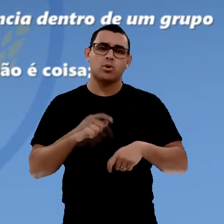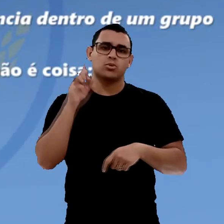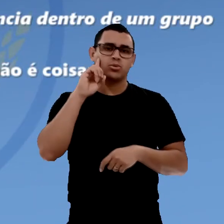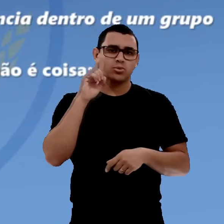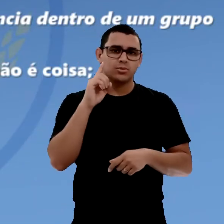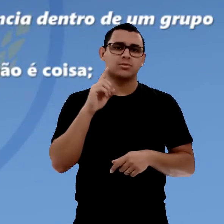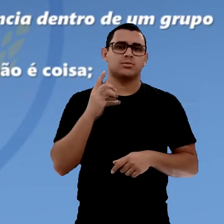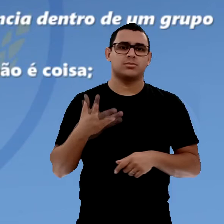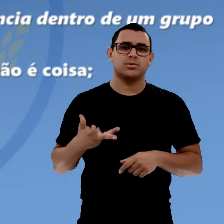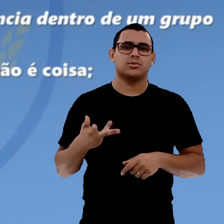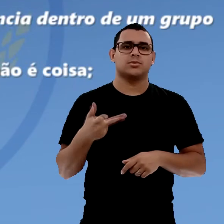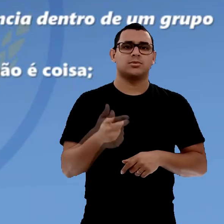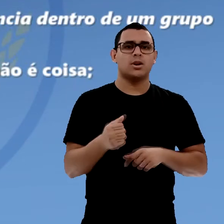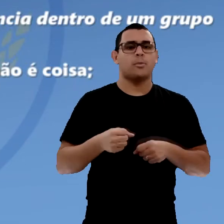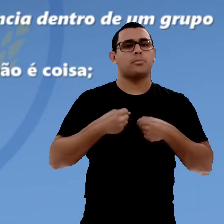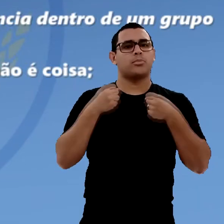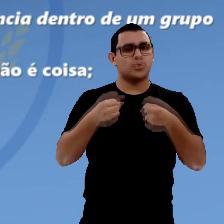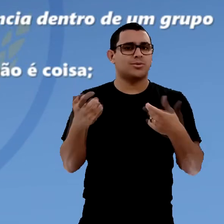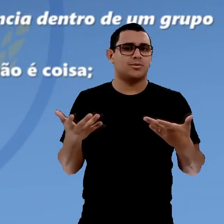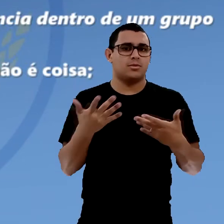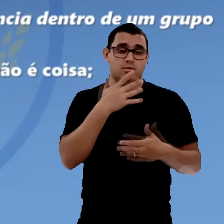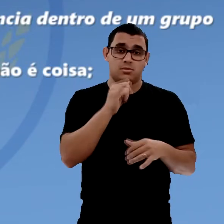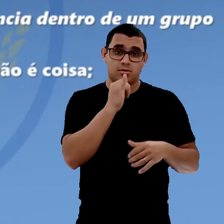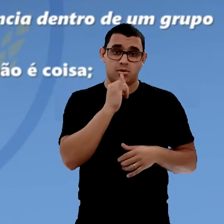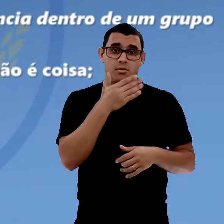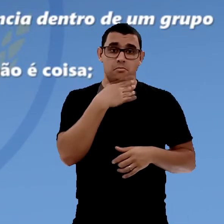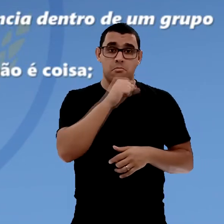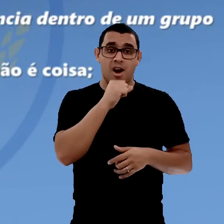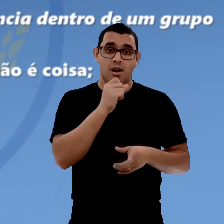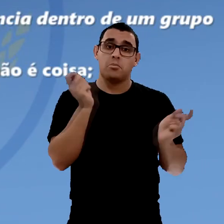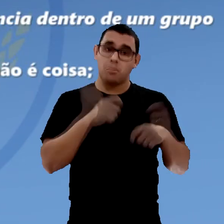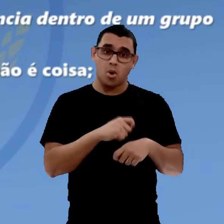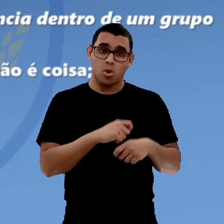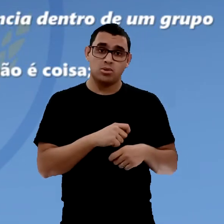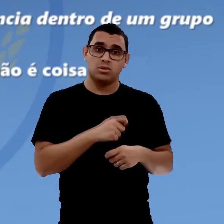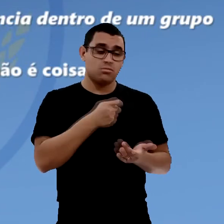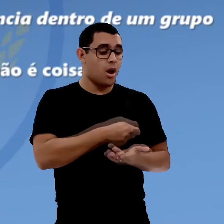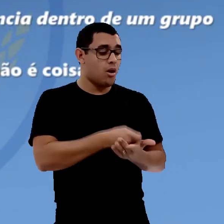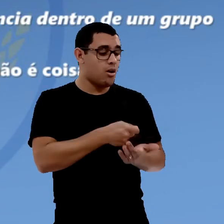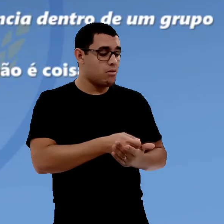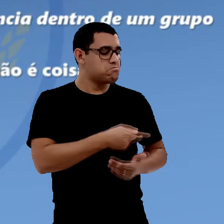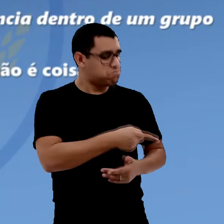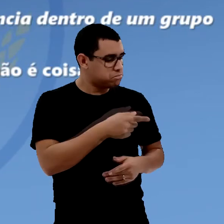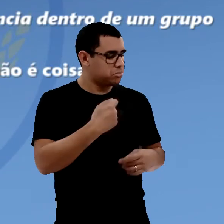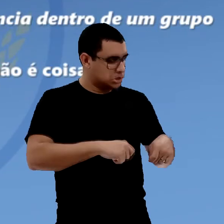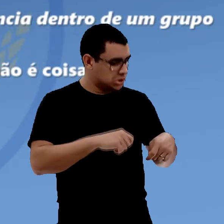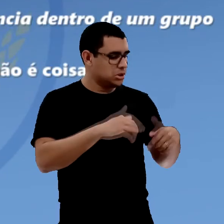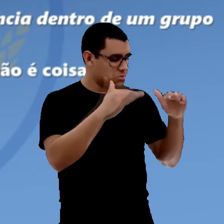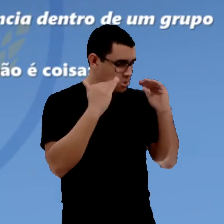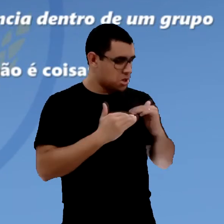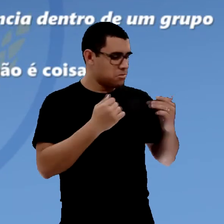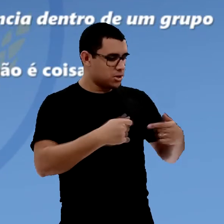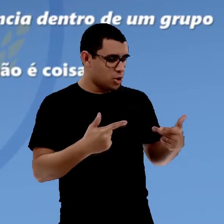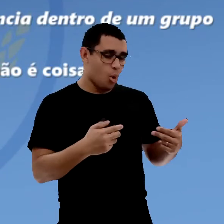o poder. É um ato, você atua de forma a impor a sua